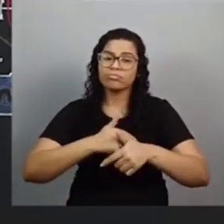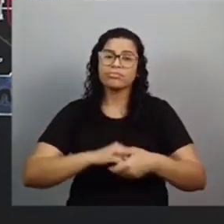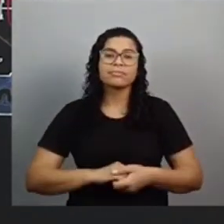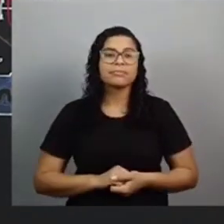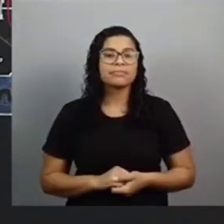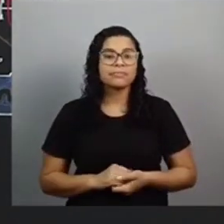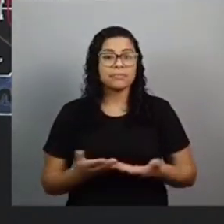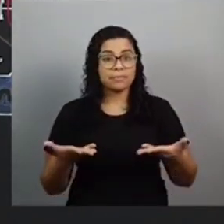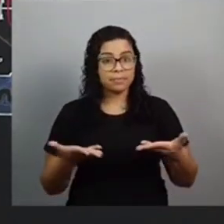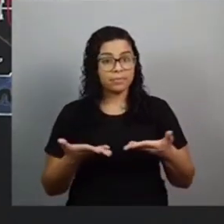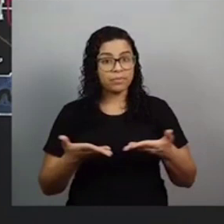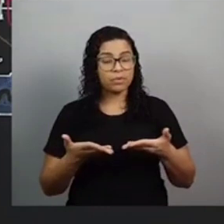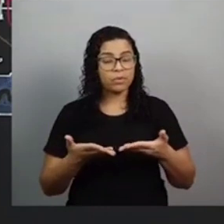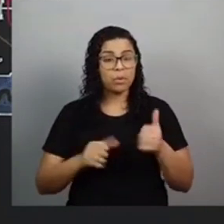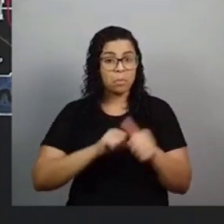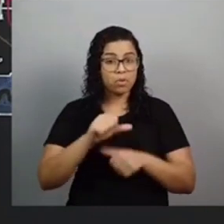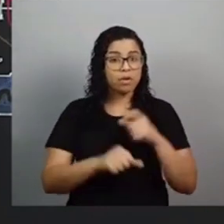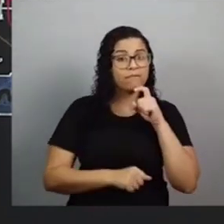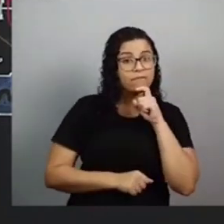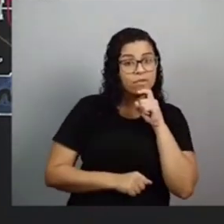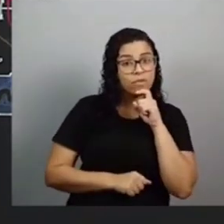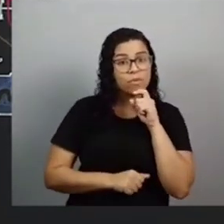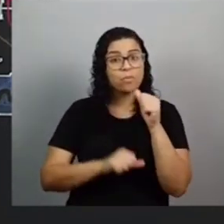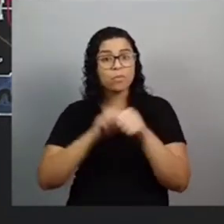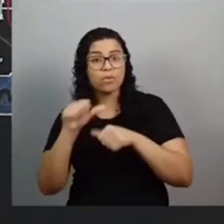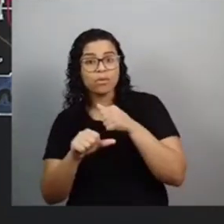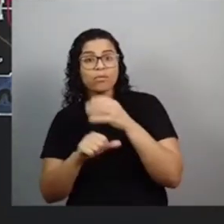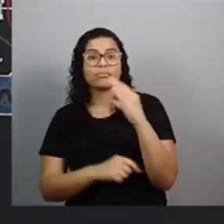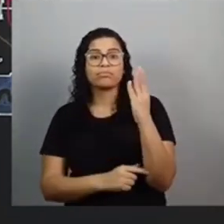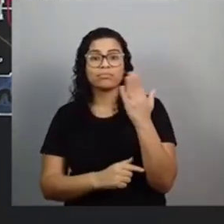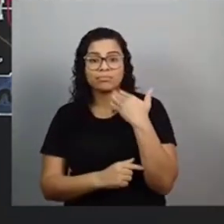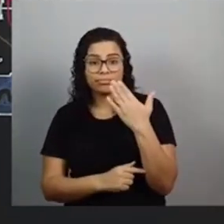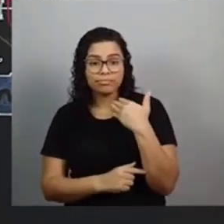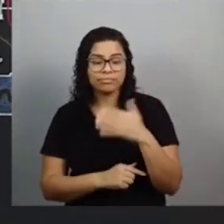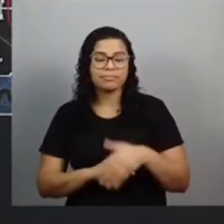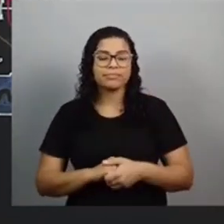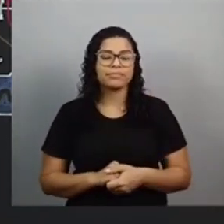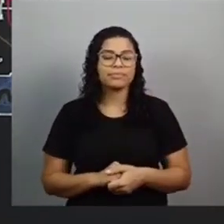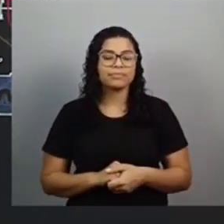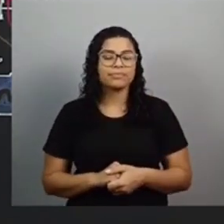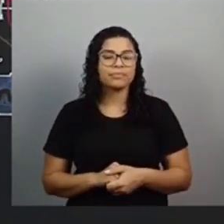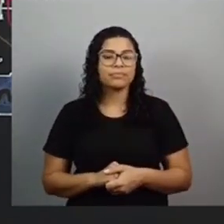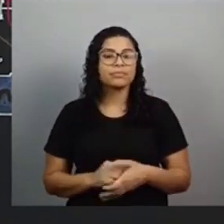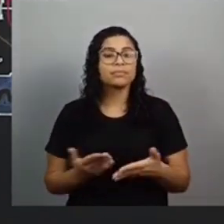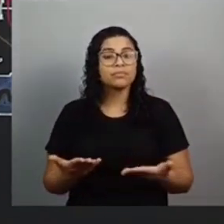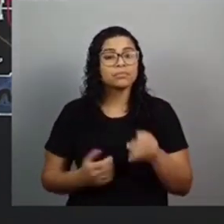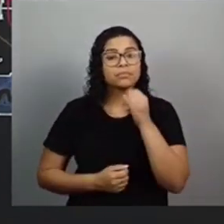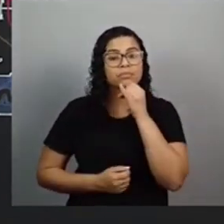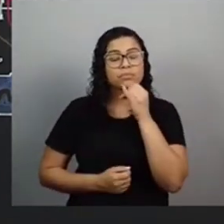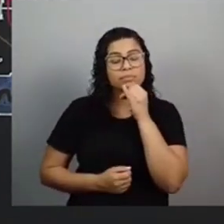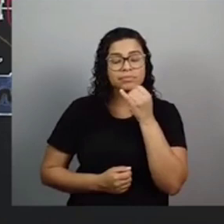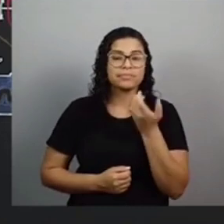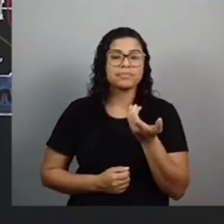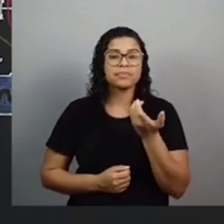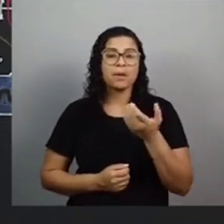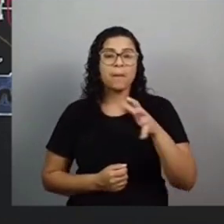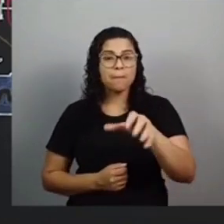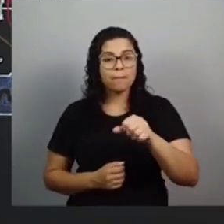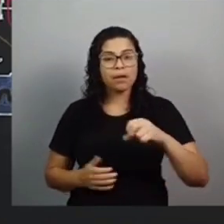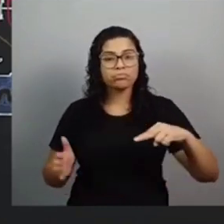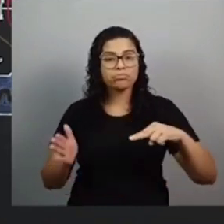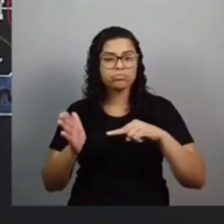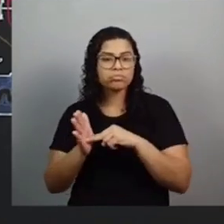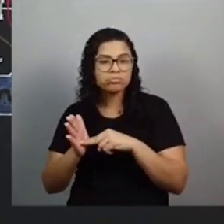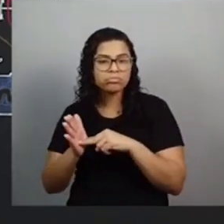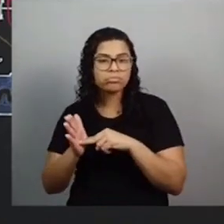Que agora eu estou indo aí do frio para o quente. Então, eu tenho aqueles gases ali, coloco minha máquina, coloco minha geladeira,